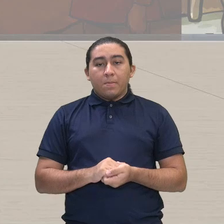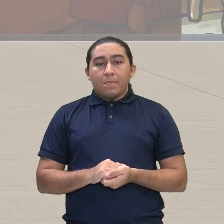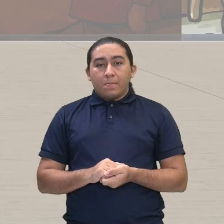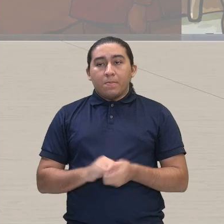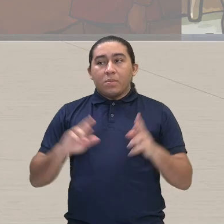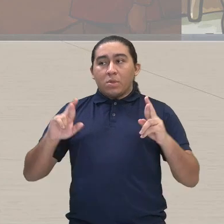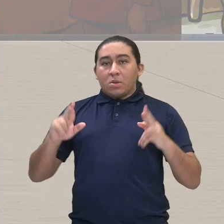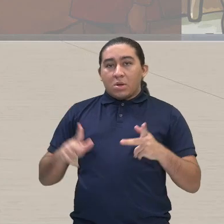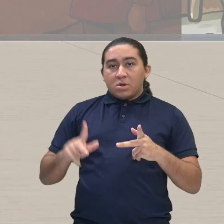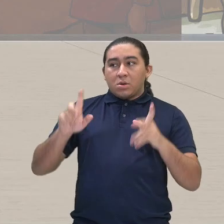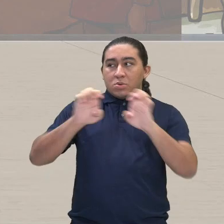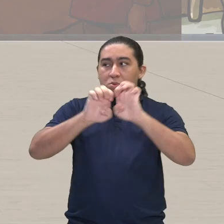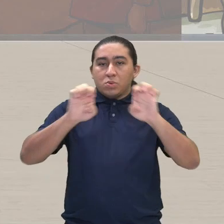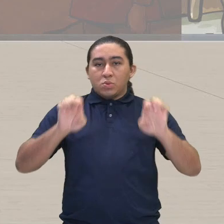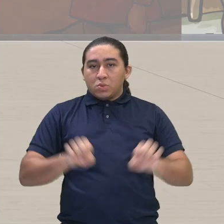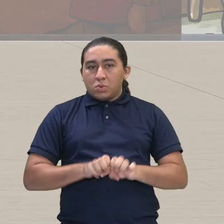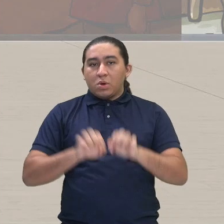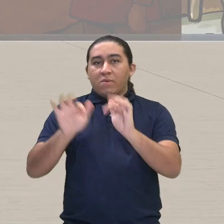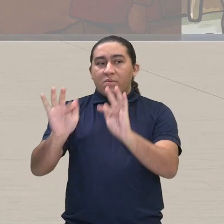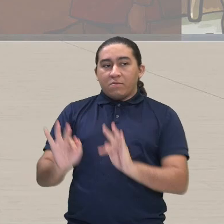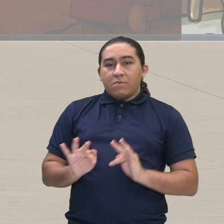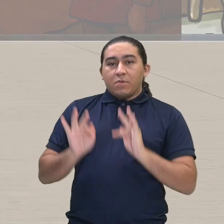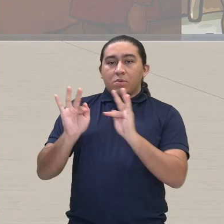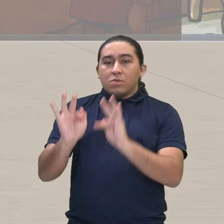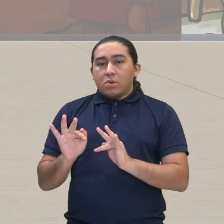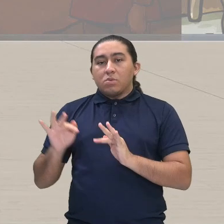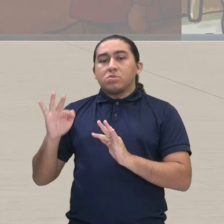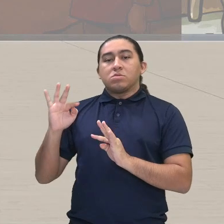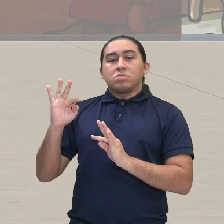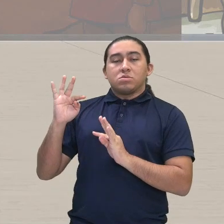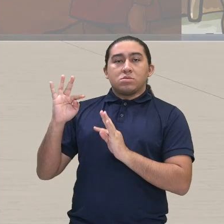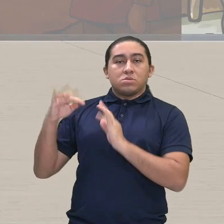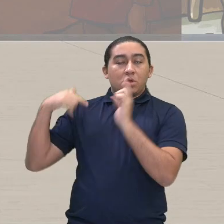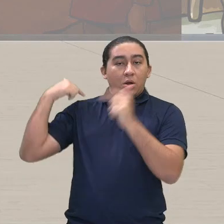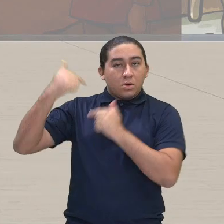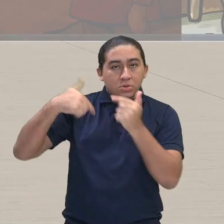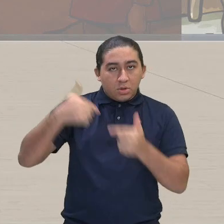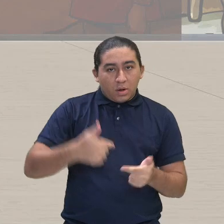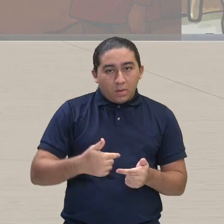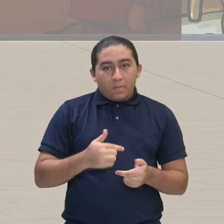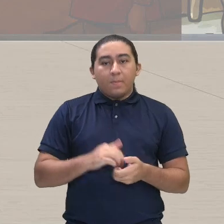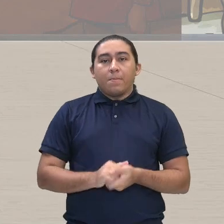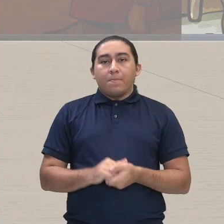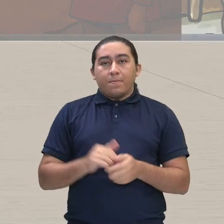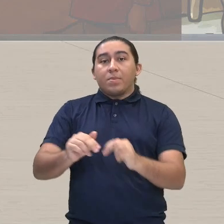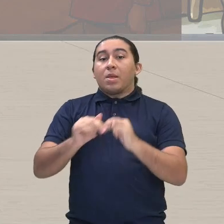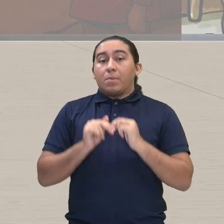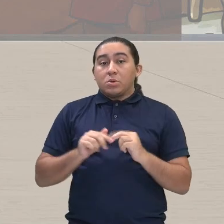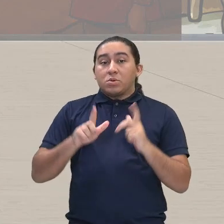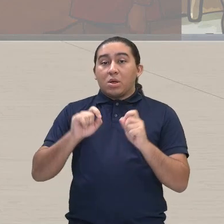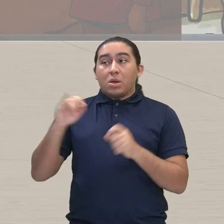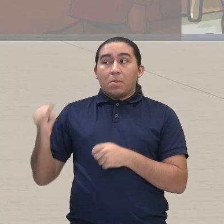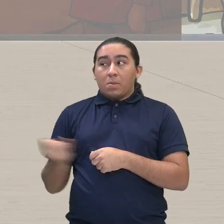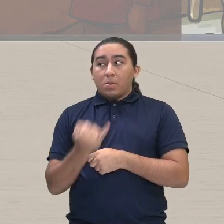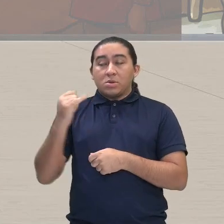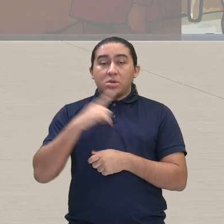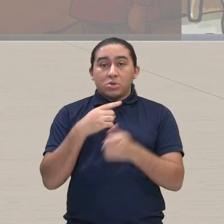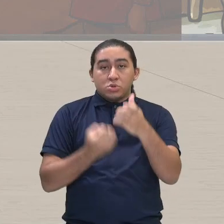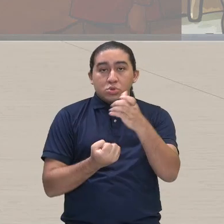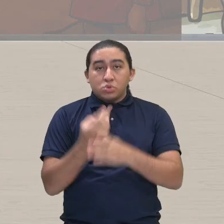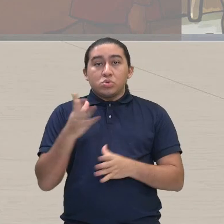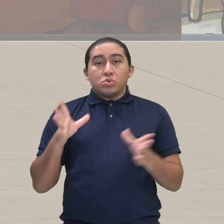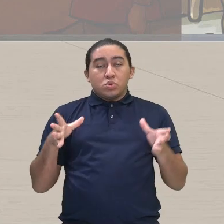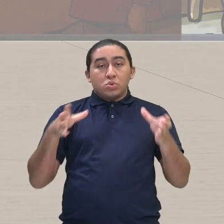feudal tradicional. E é dessa forma, com essa importância que esses comerciantes estão ganhando, que vai surgir uma nova classe que vai ser